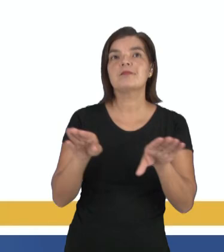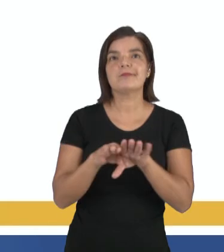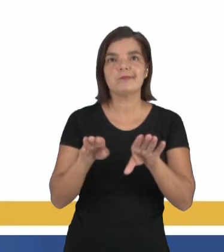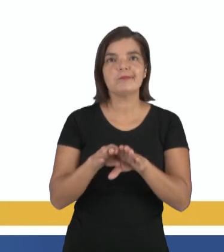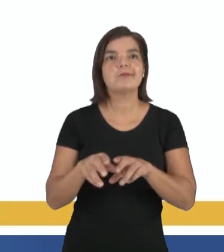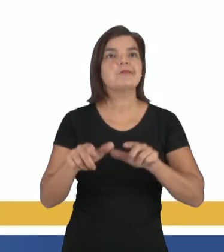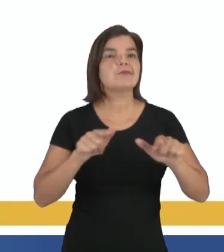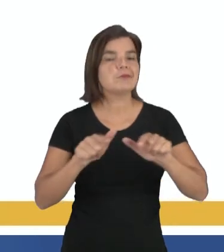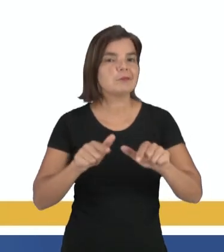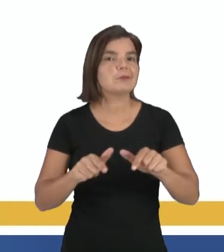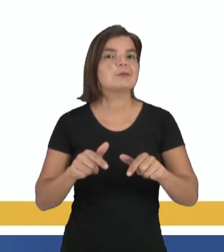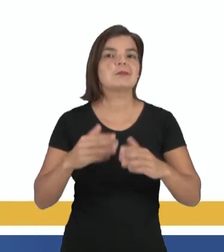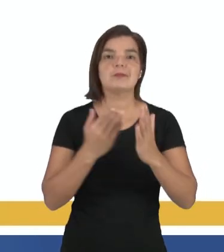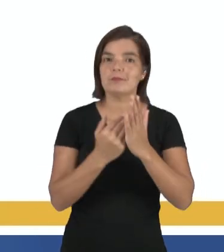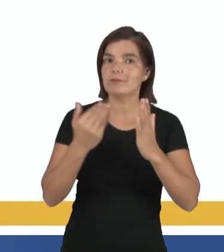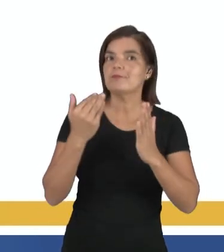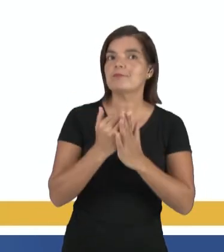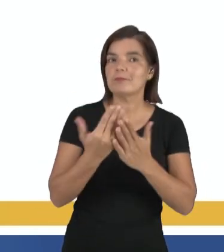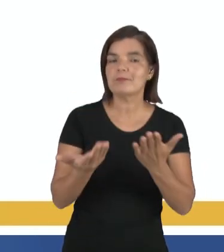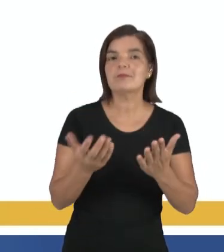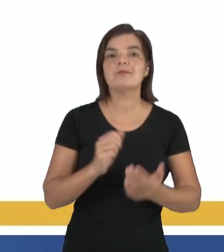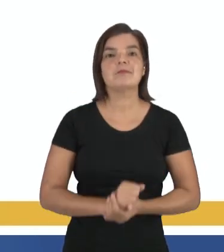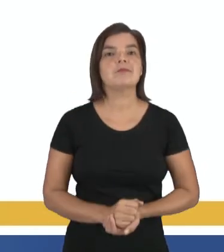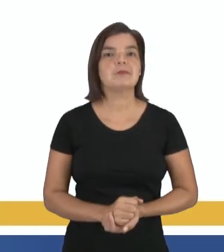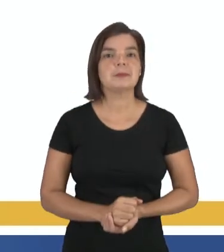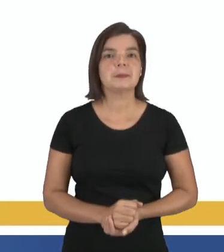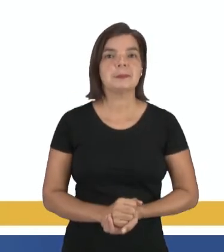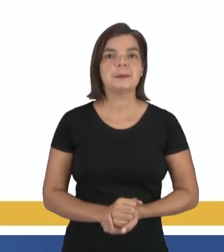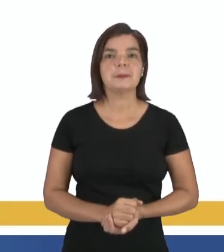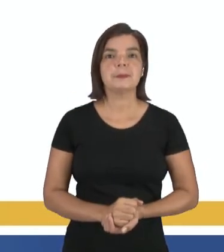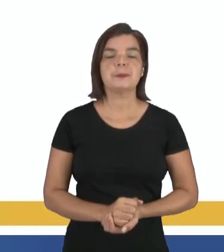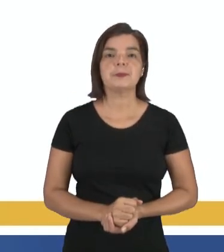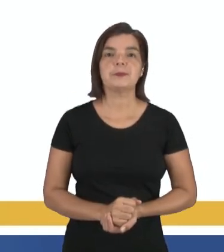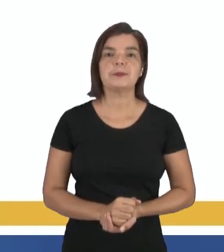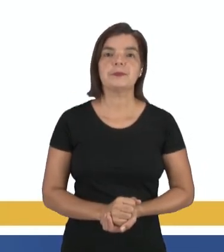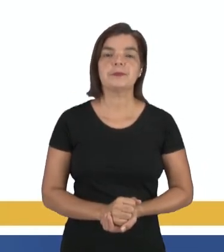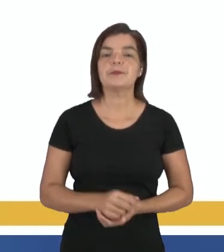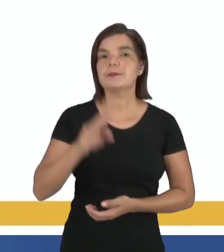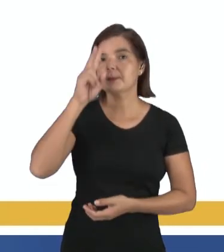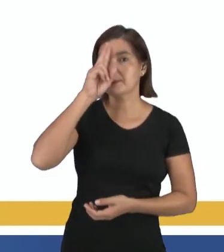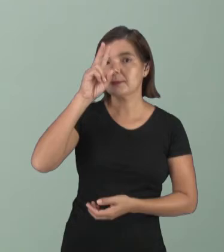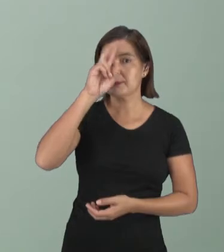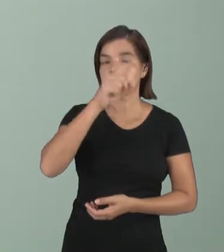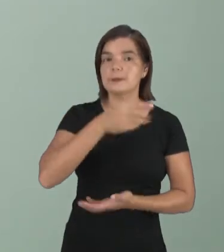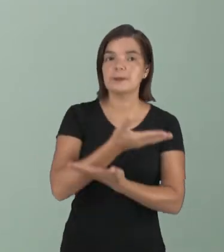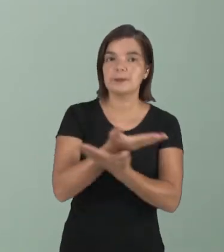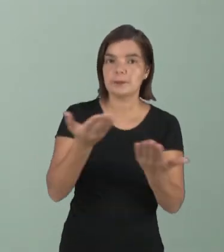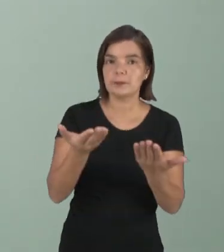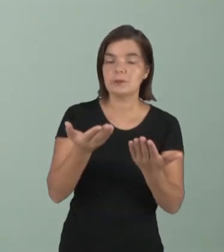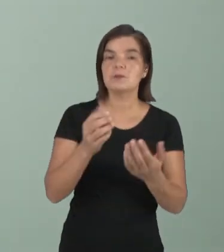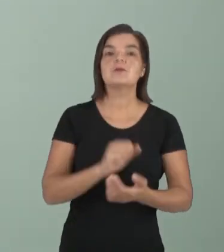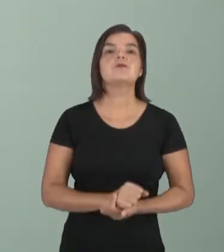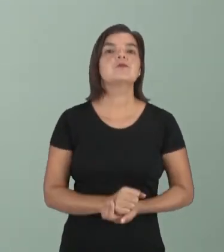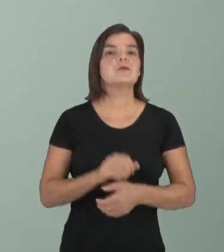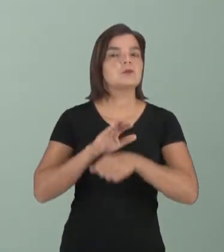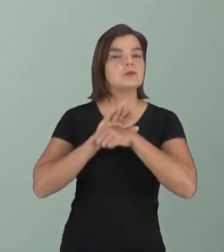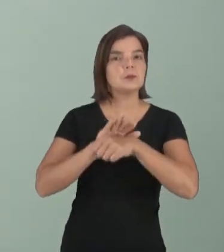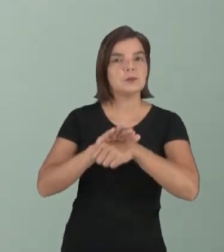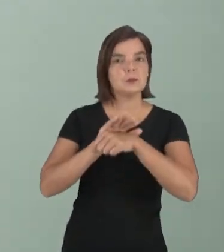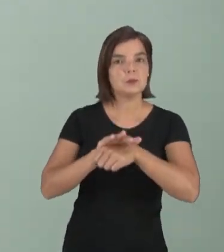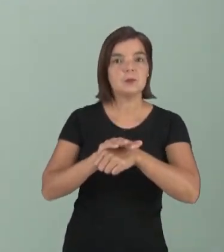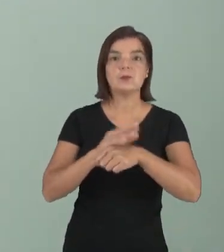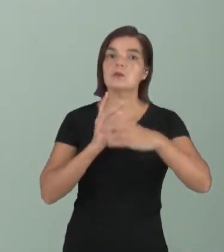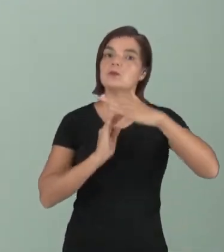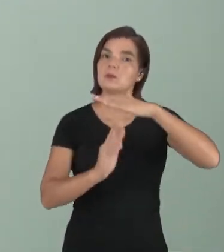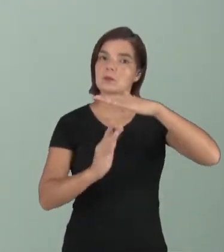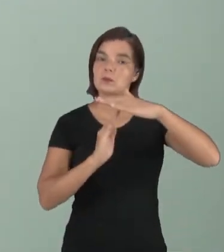status ou em condições trabalhistas menos vantajosas. Então, relembrando para vocês que o maior fator que contribui para